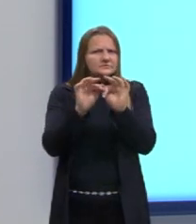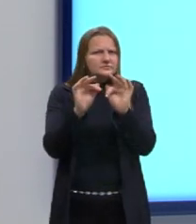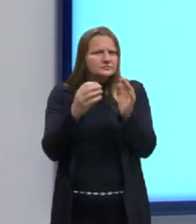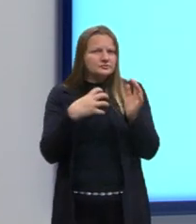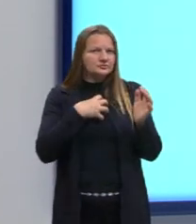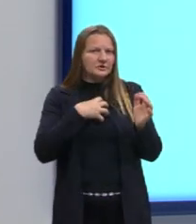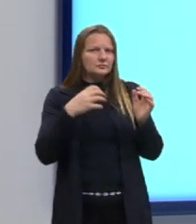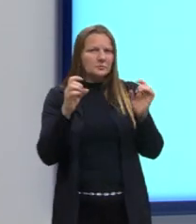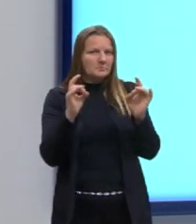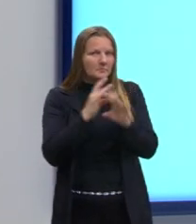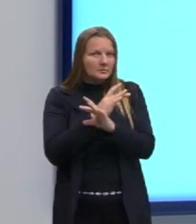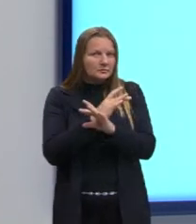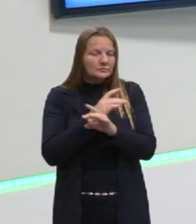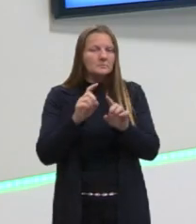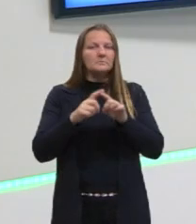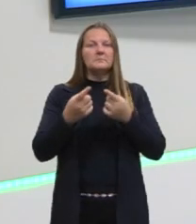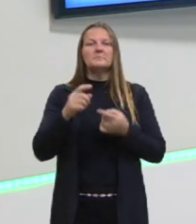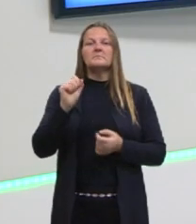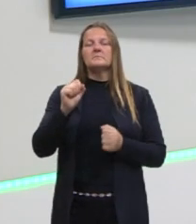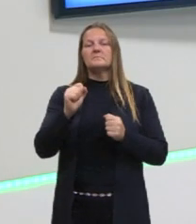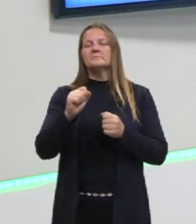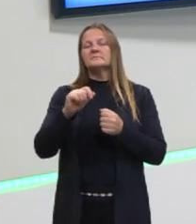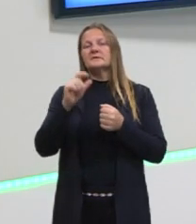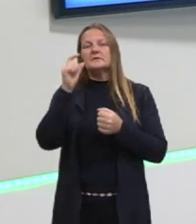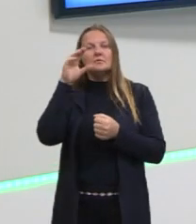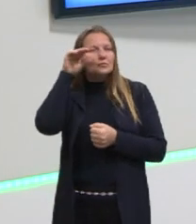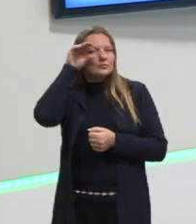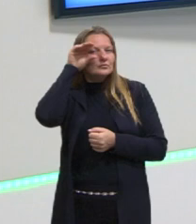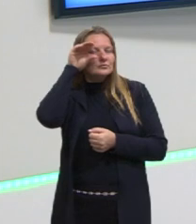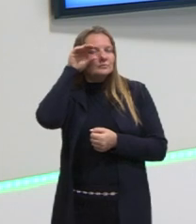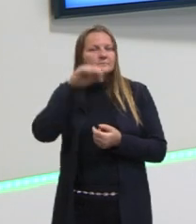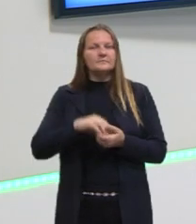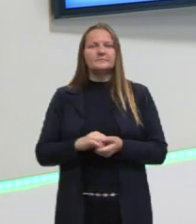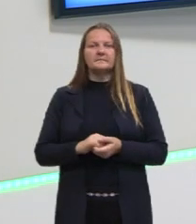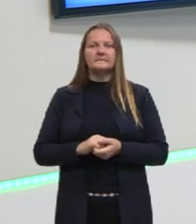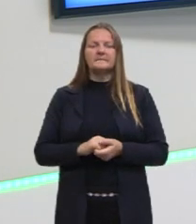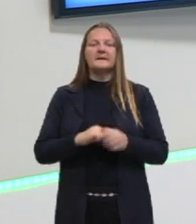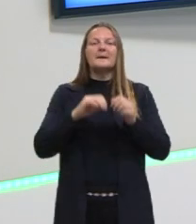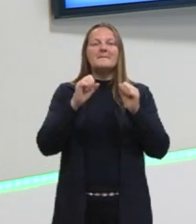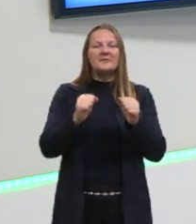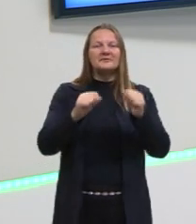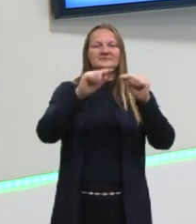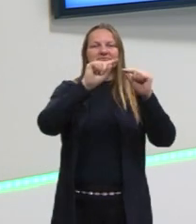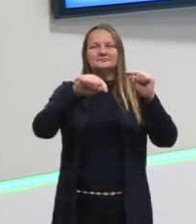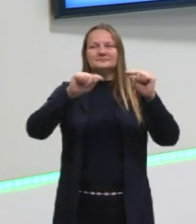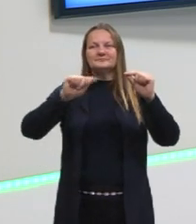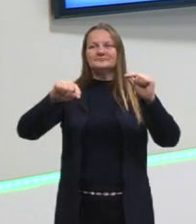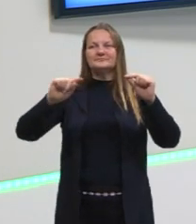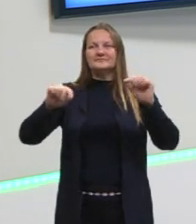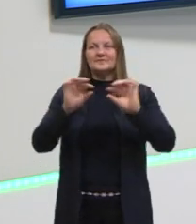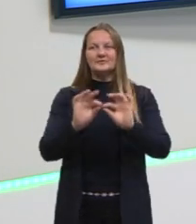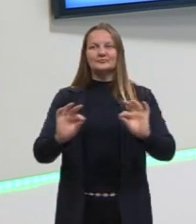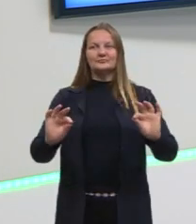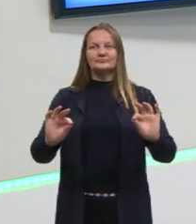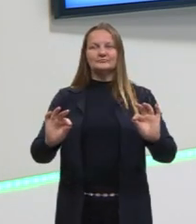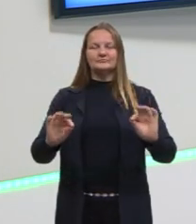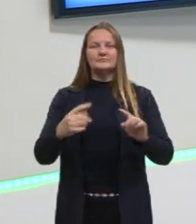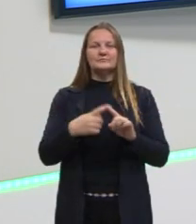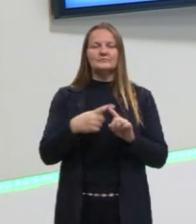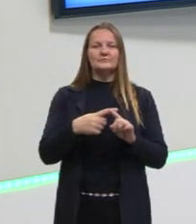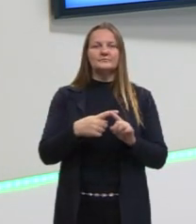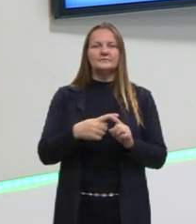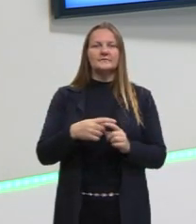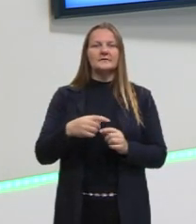já tá resolvido mas o que que a gente consegue observar eu consigo simplificar ainda um pouquinho mais porque